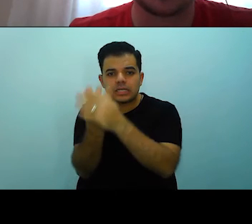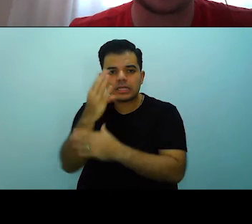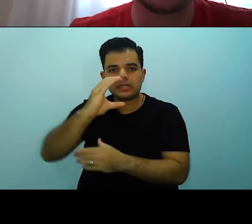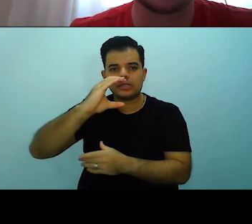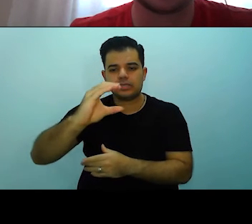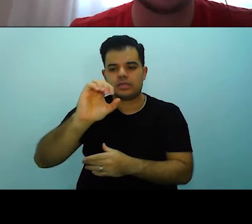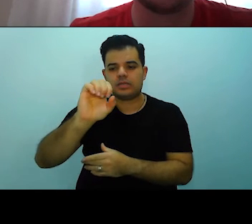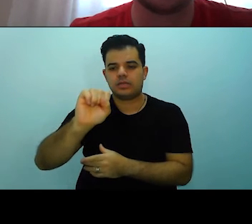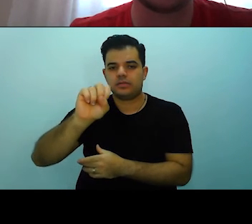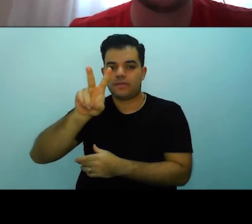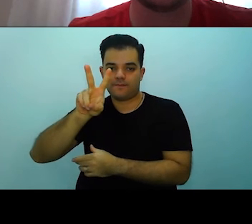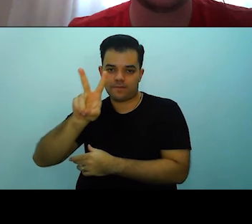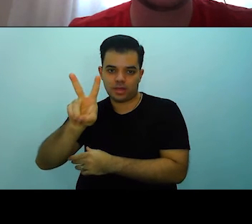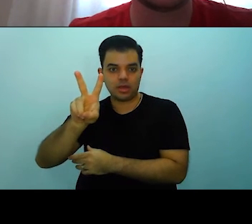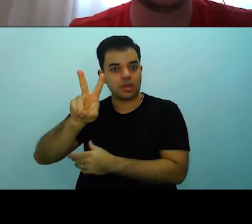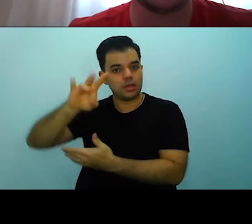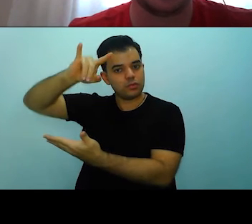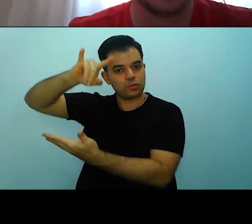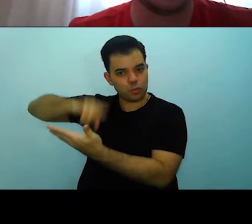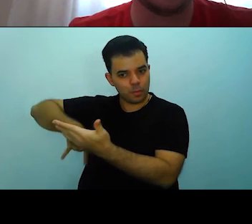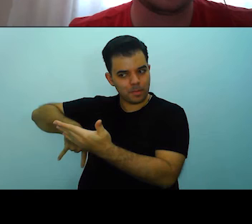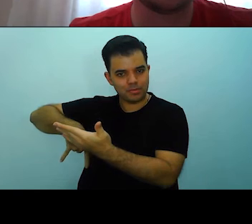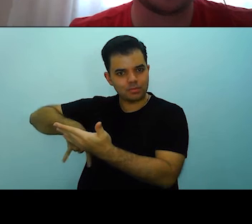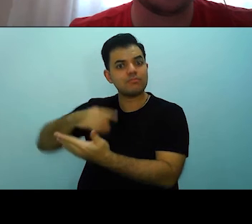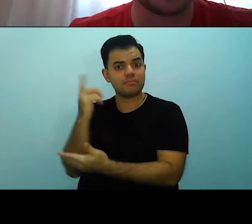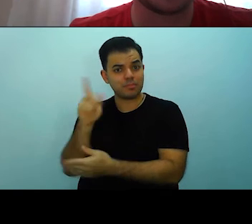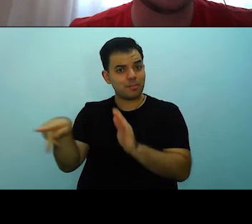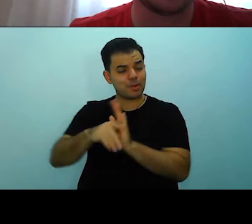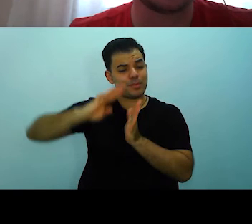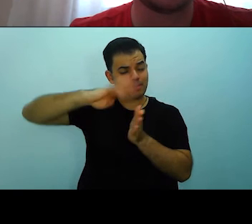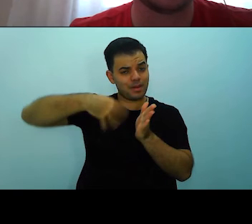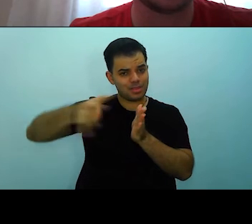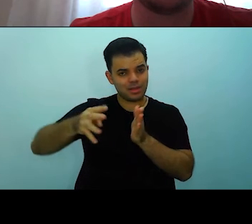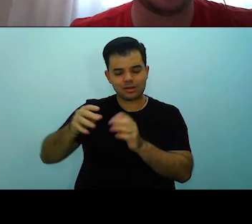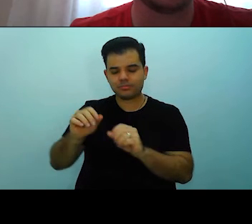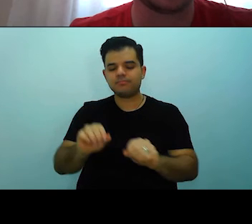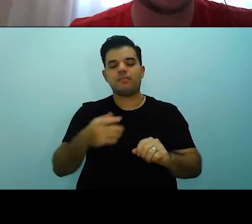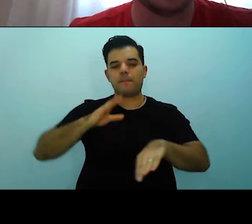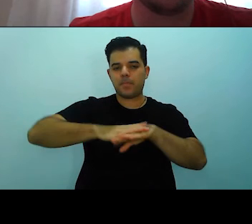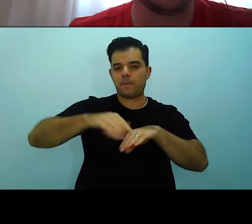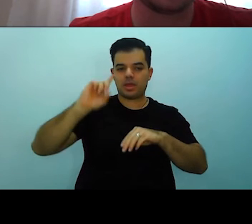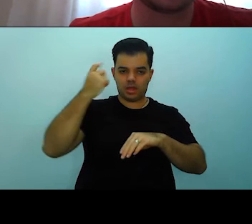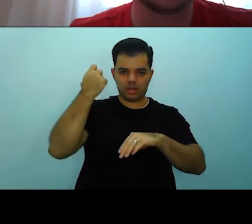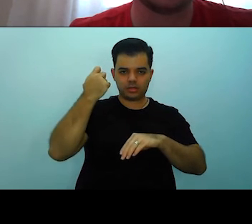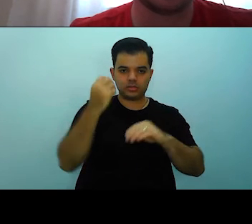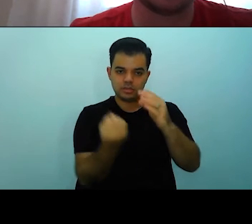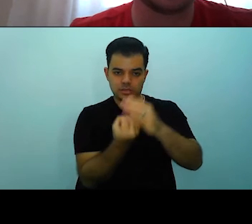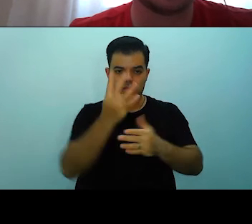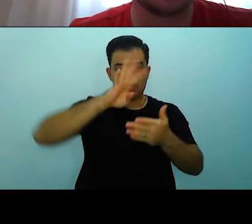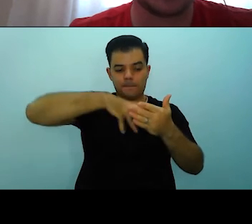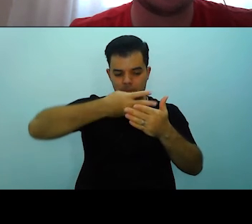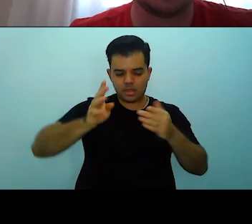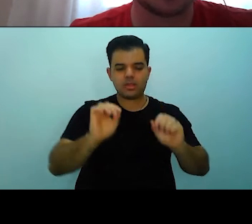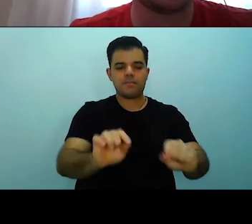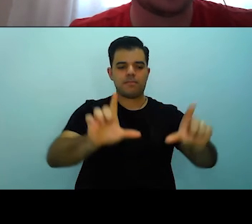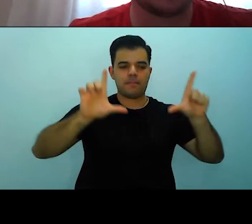várias comparações, né? Ele tem uma outra planilha CSV que eu fiz para comparar os bugs que vão ser pegos, né? Com descrições melhores,